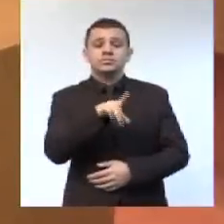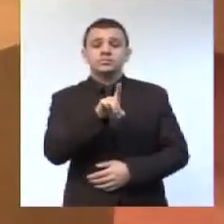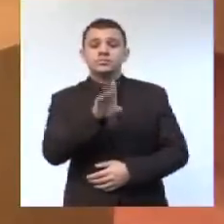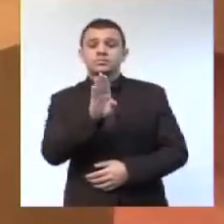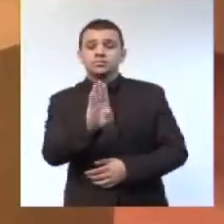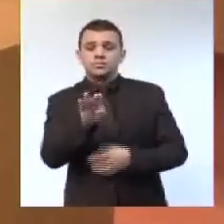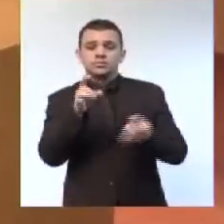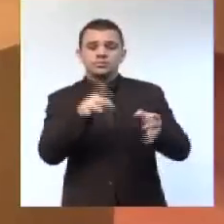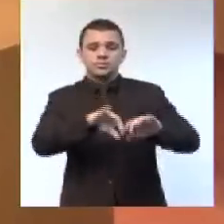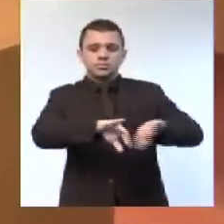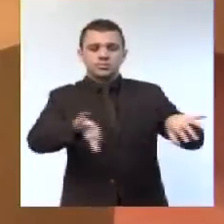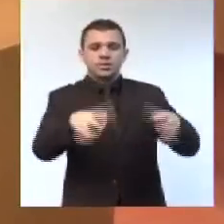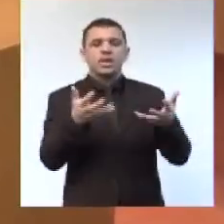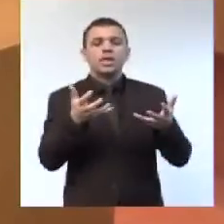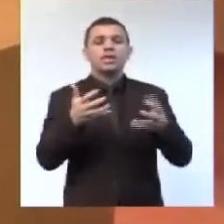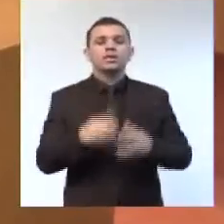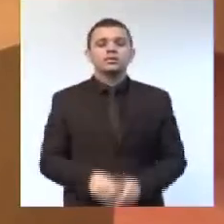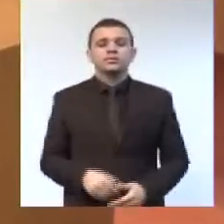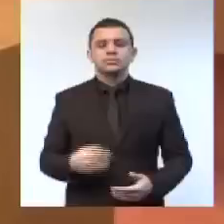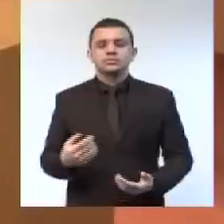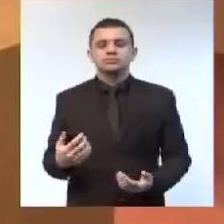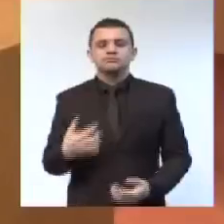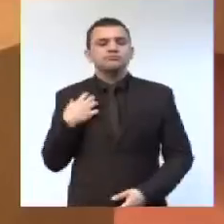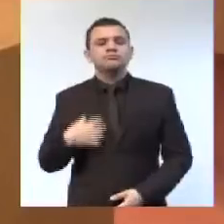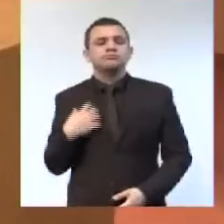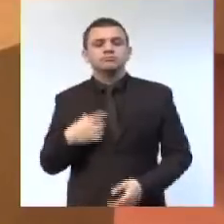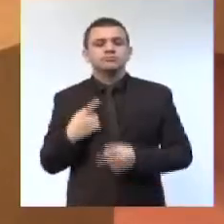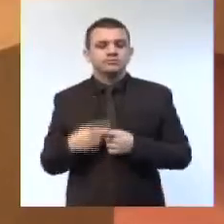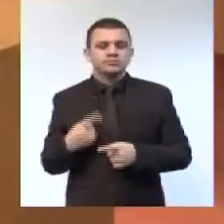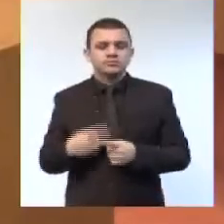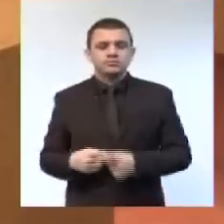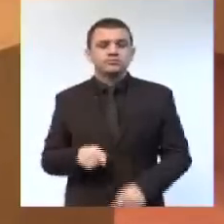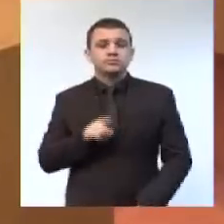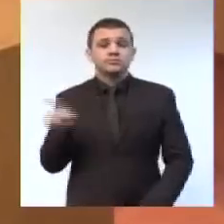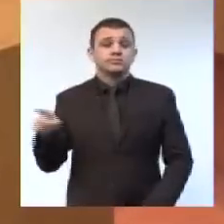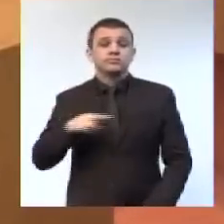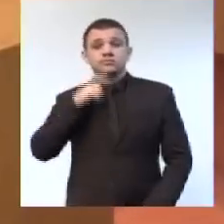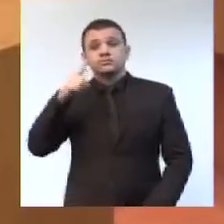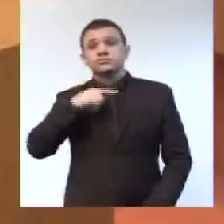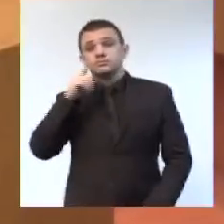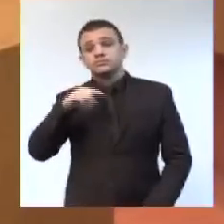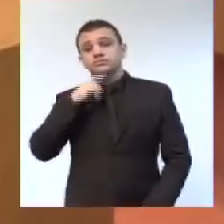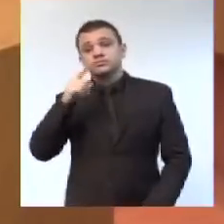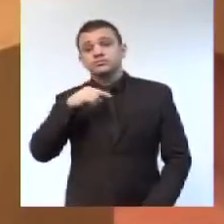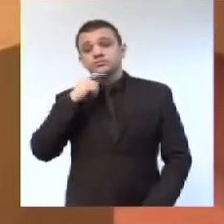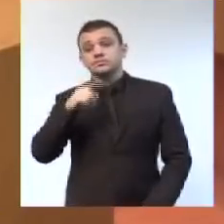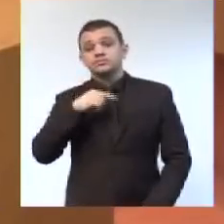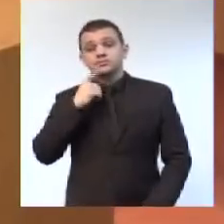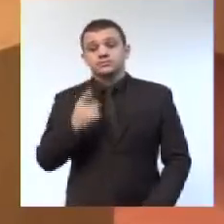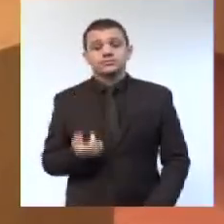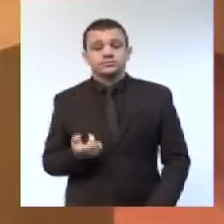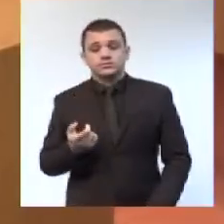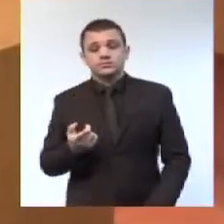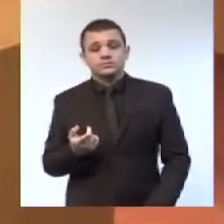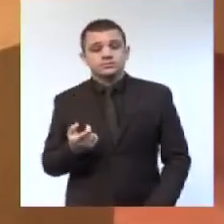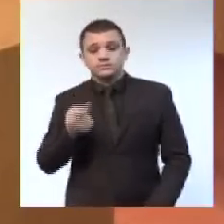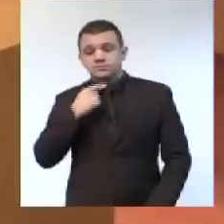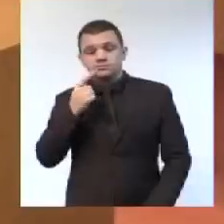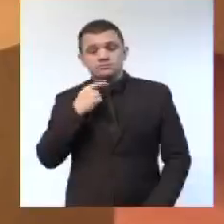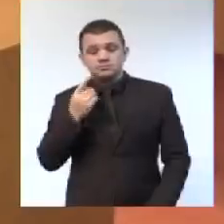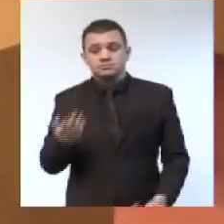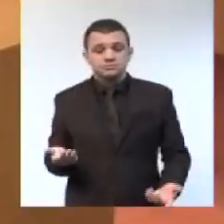é a revolta? A revolta é porque ele não consegue. Não consegue, porque hoje